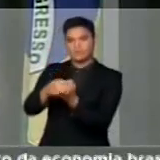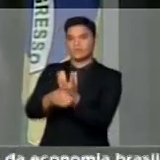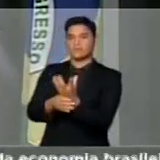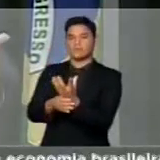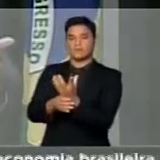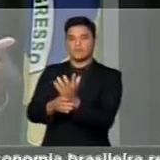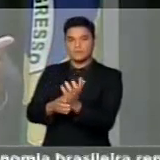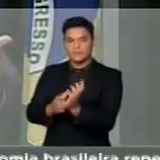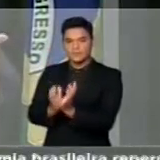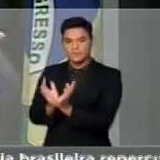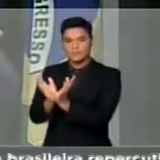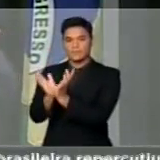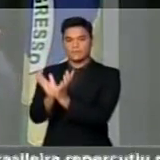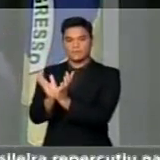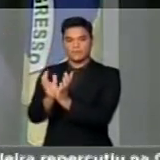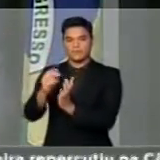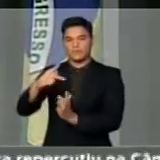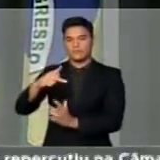criaram